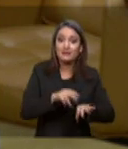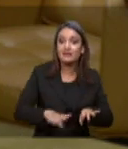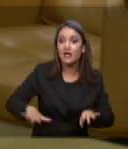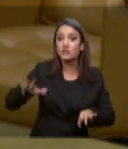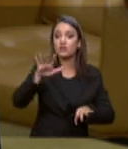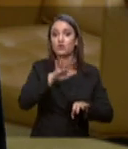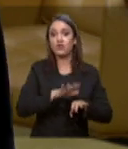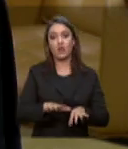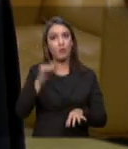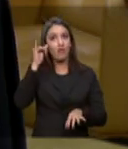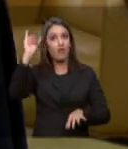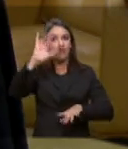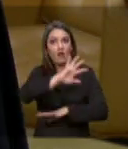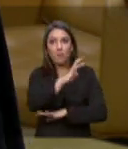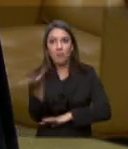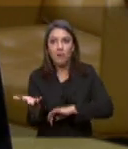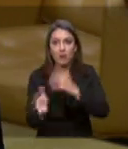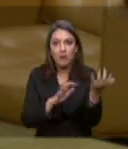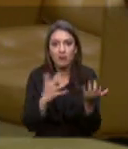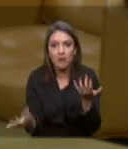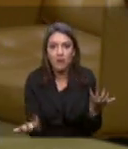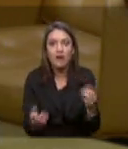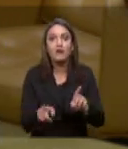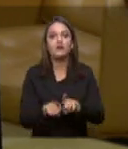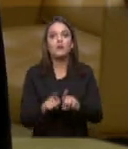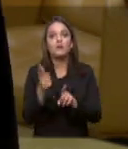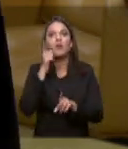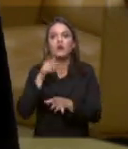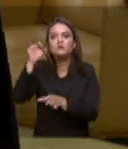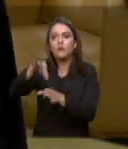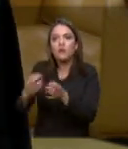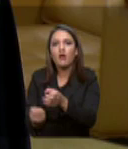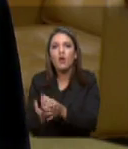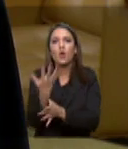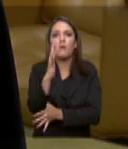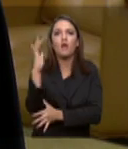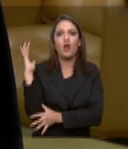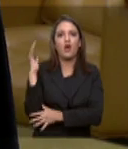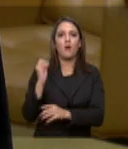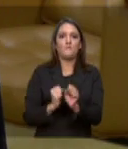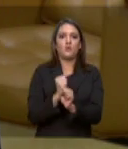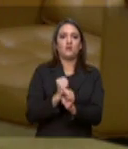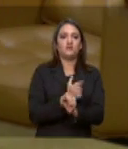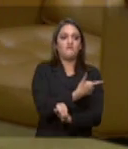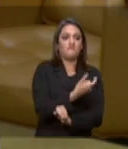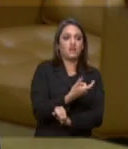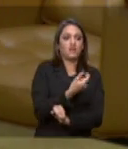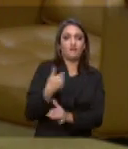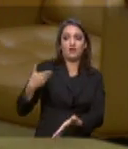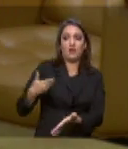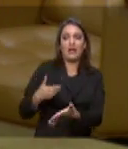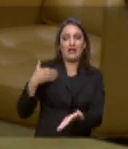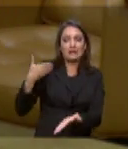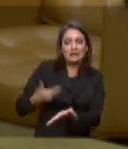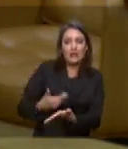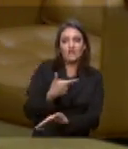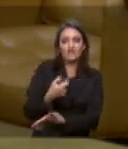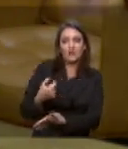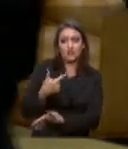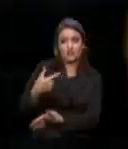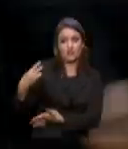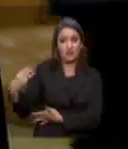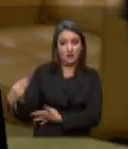do desmatamento ilegal e recuperação da vegetação nativa para os anos de 2020 a 2023. Na